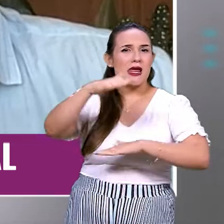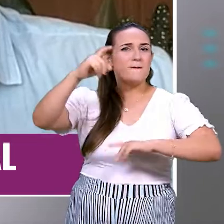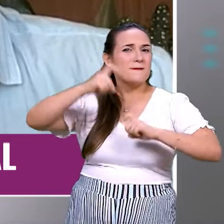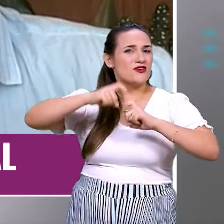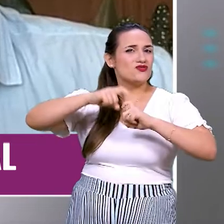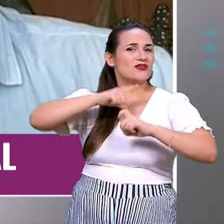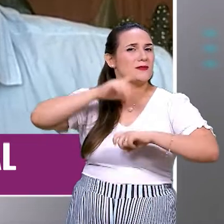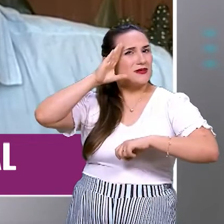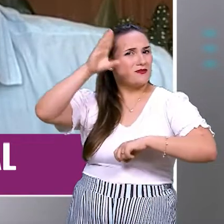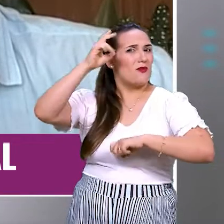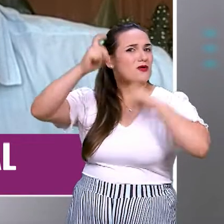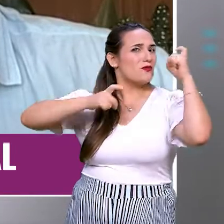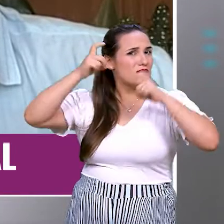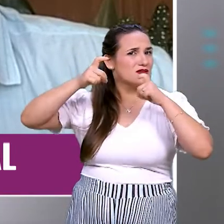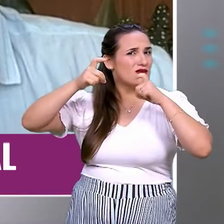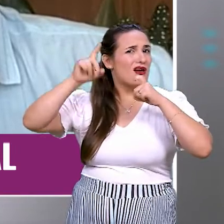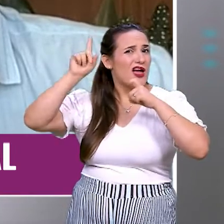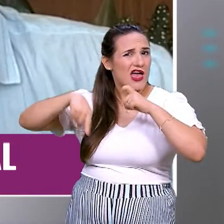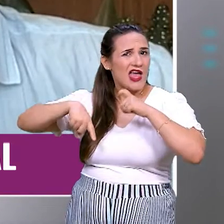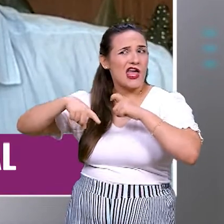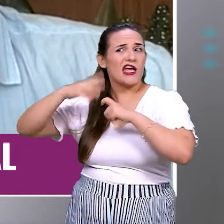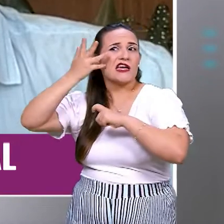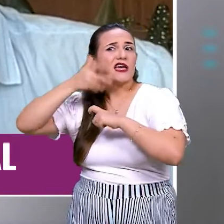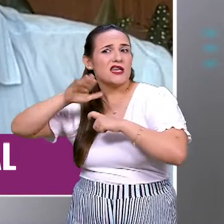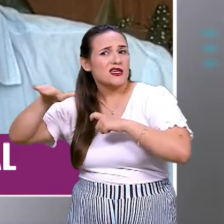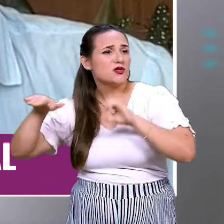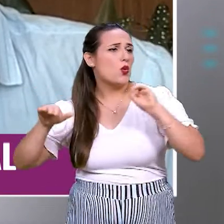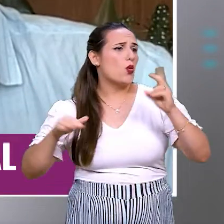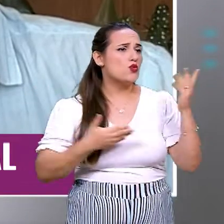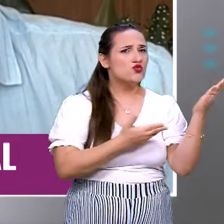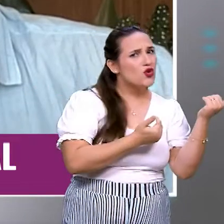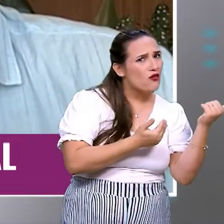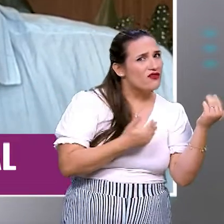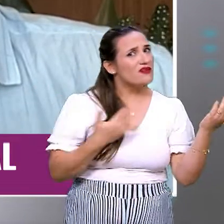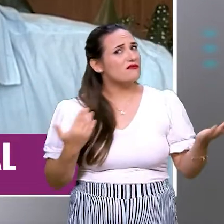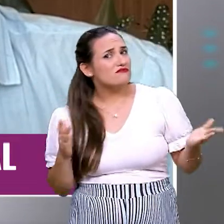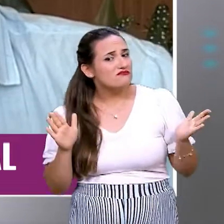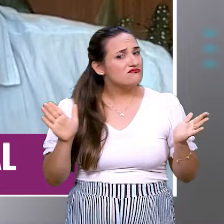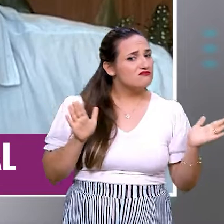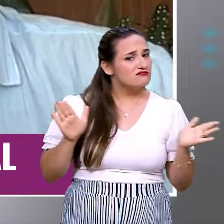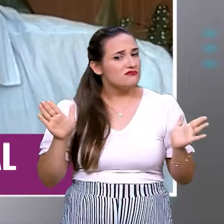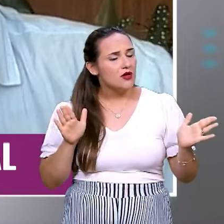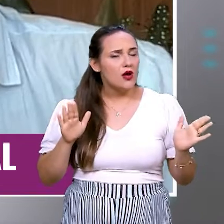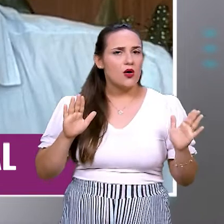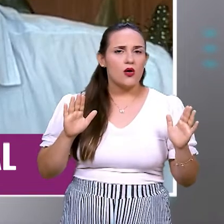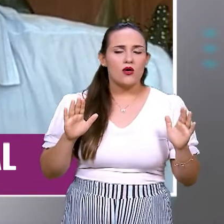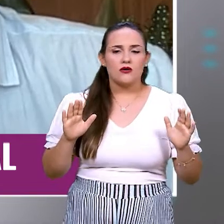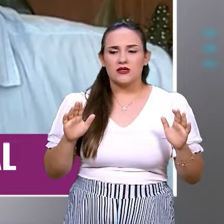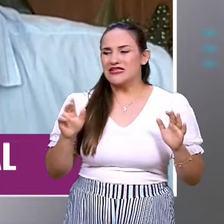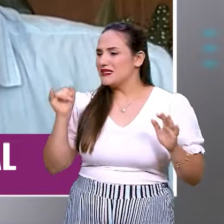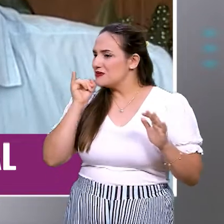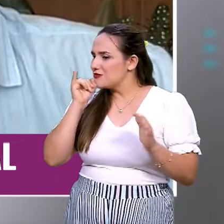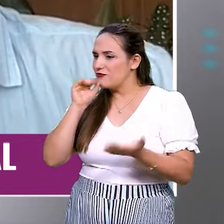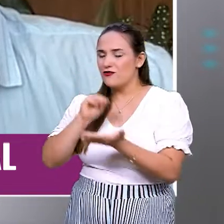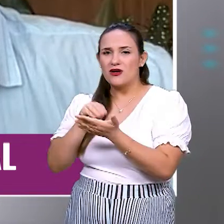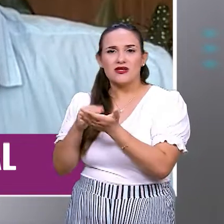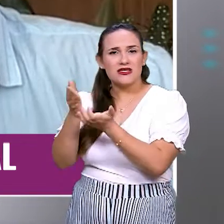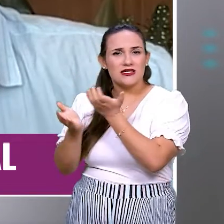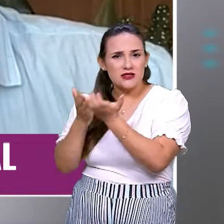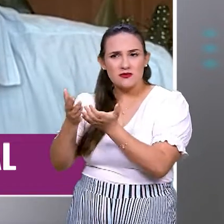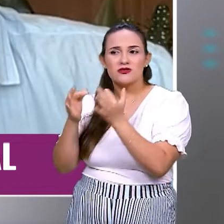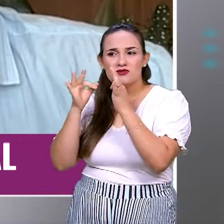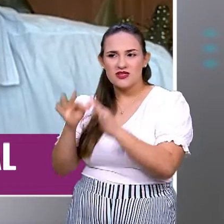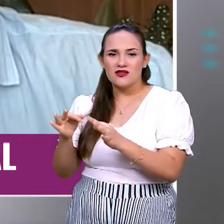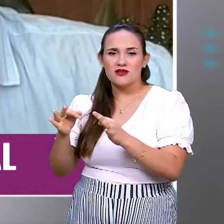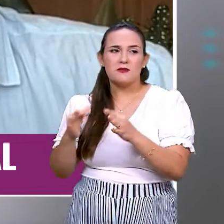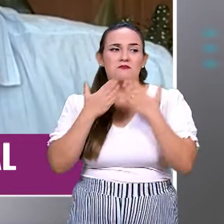área médica? São as crianças ou são os adolescentes? Ou por uma falta de um tratamento adequado na infância,